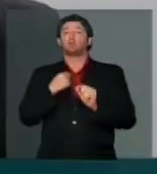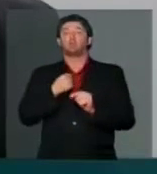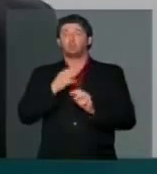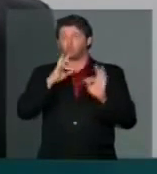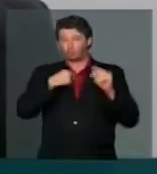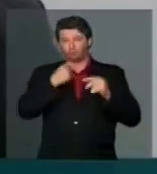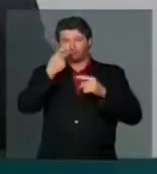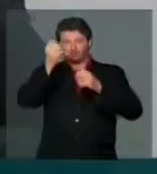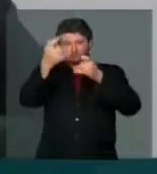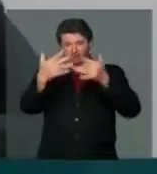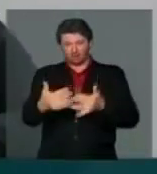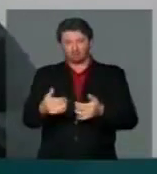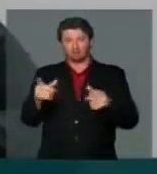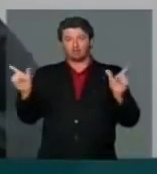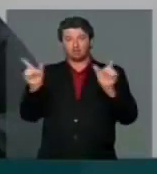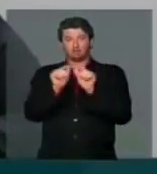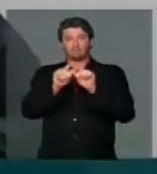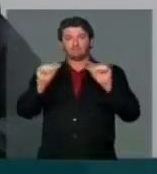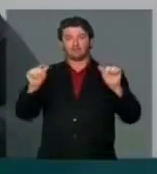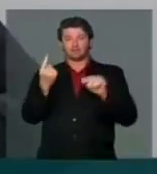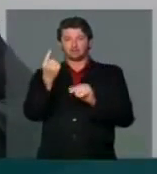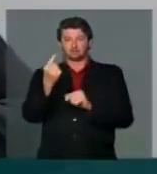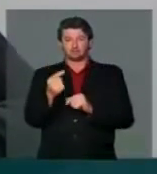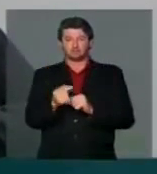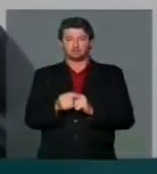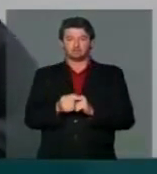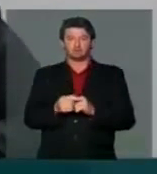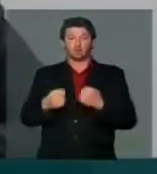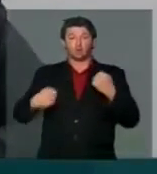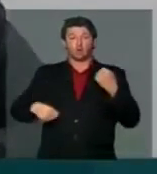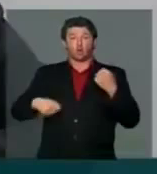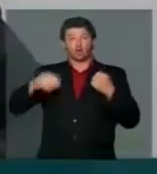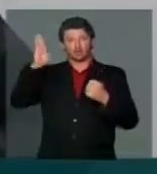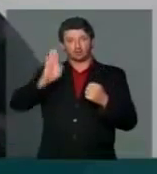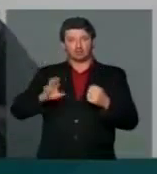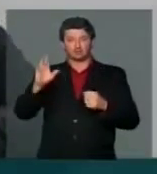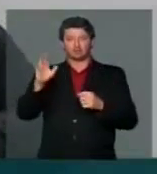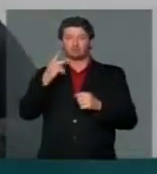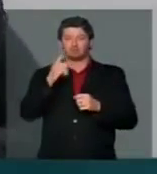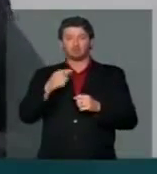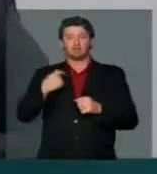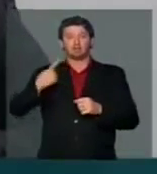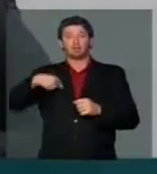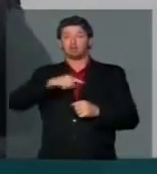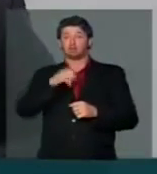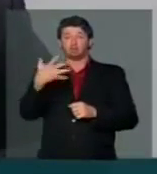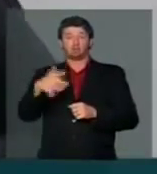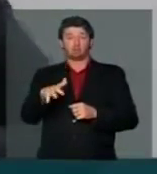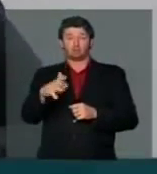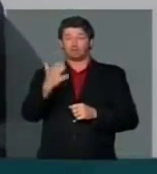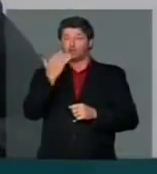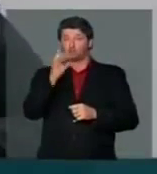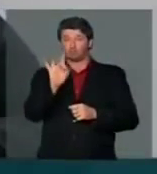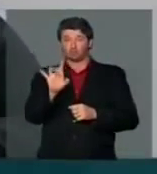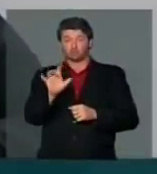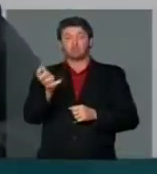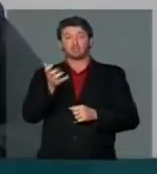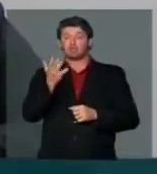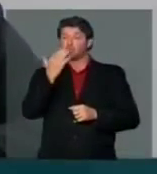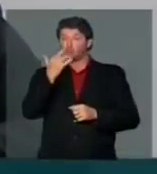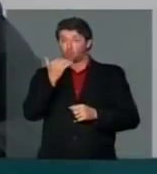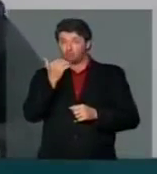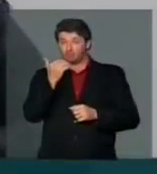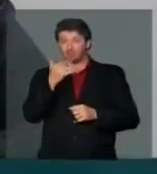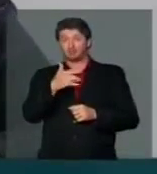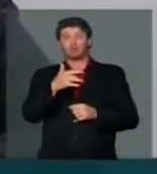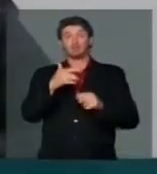fala parafraseando o rock nacional, quando o rock nacional diz: a gente não quer só comida, a gente quer